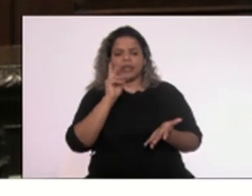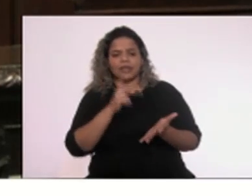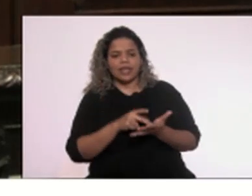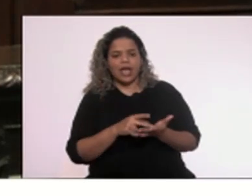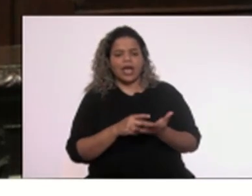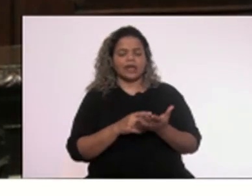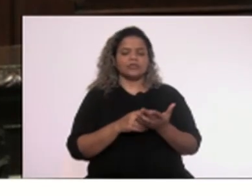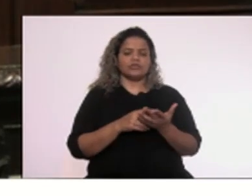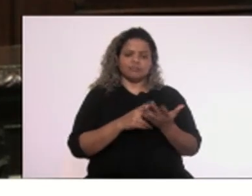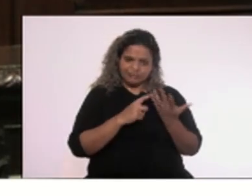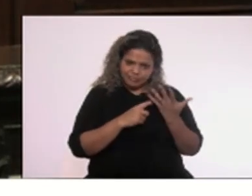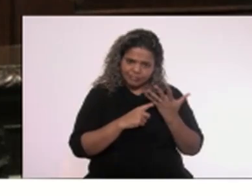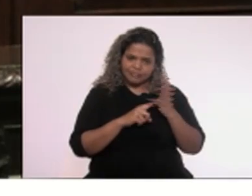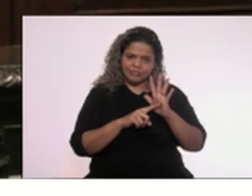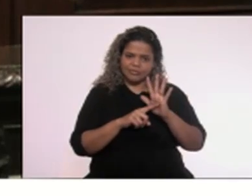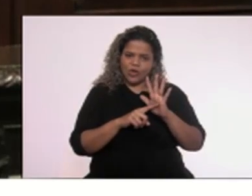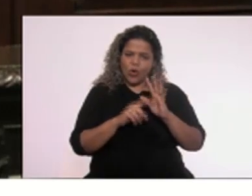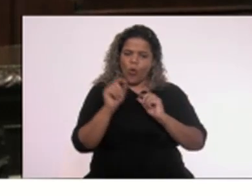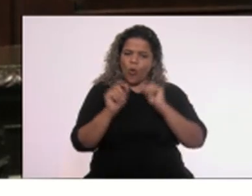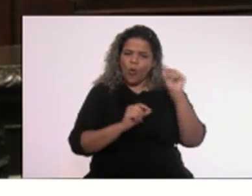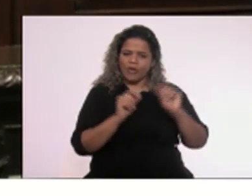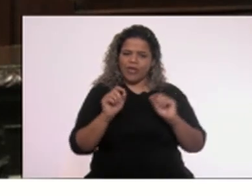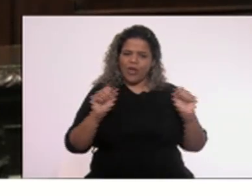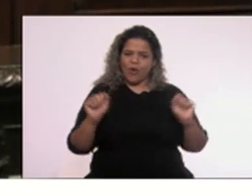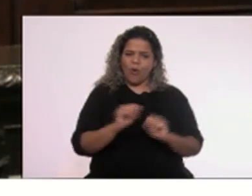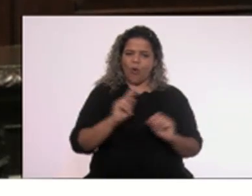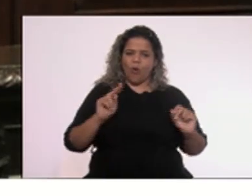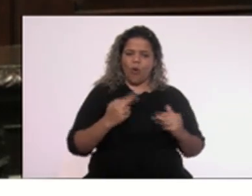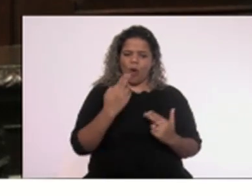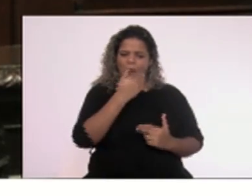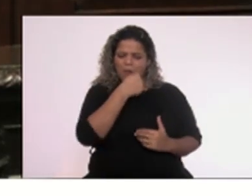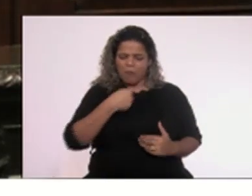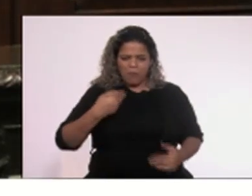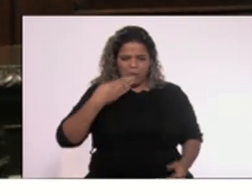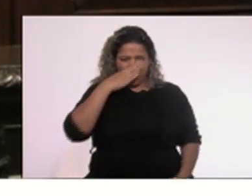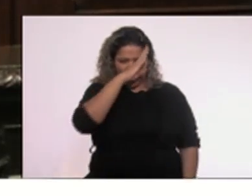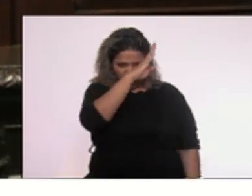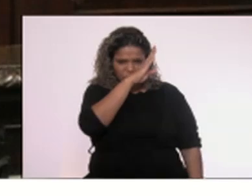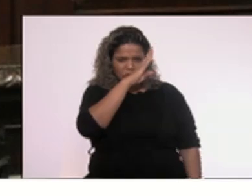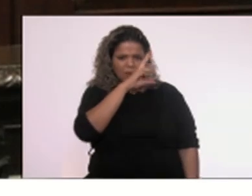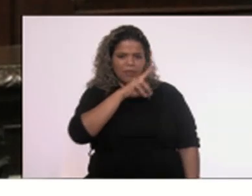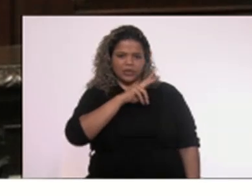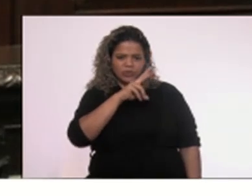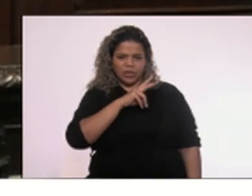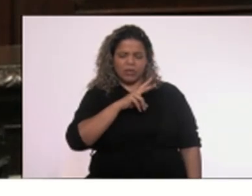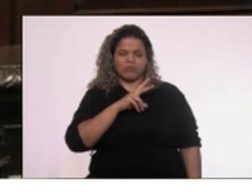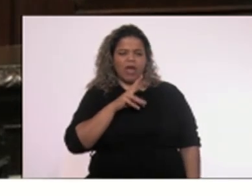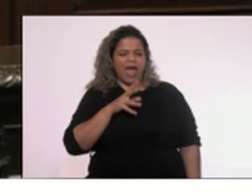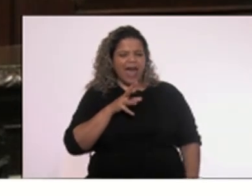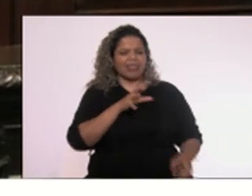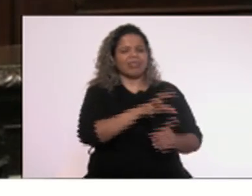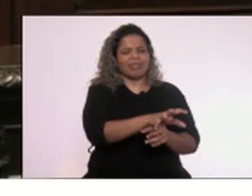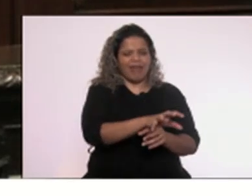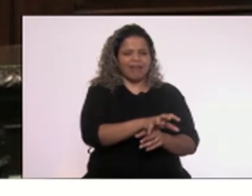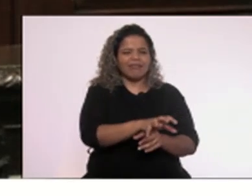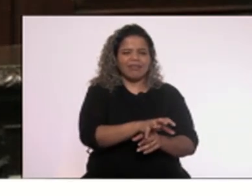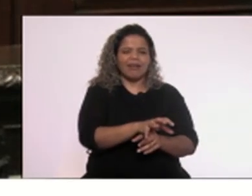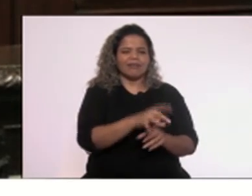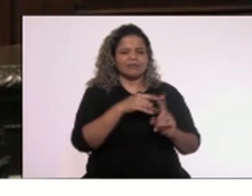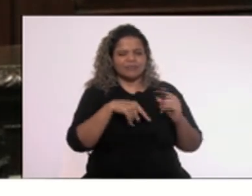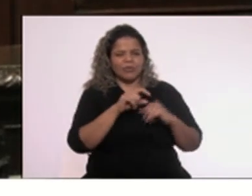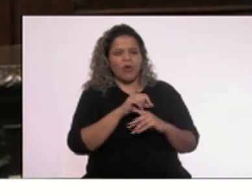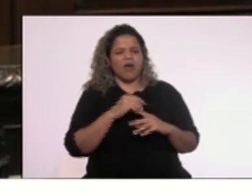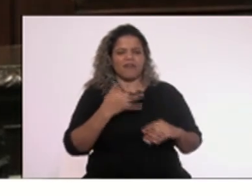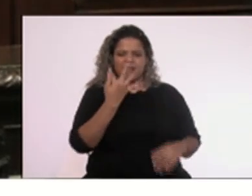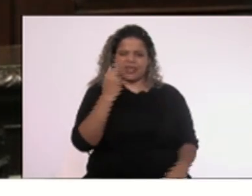colocam diante deste horror que é o governo de Jair Bolsonaro, particularmente dos ataques desferidos pelo